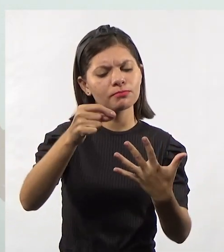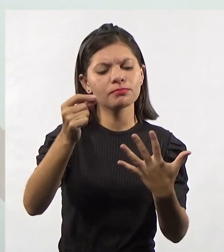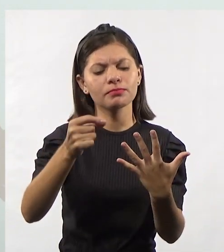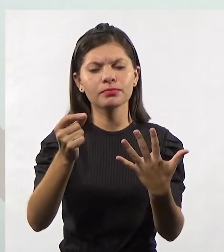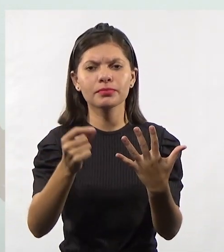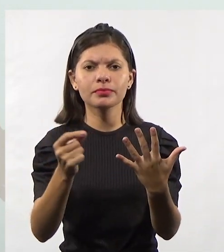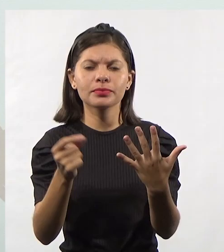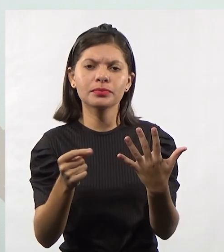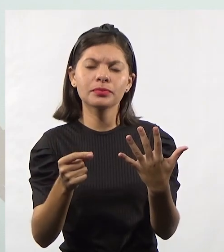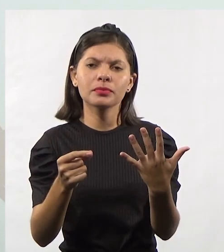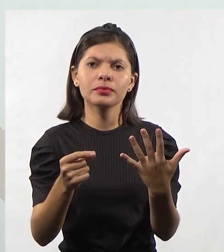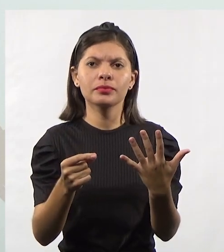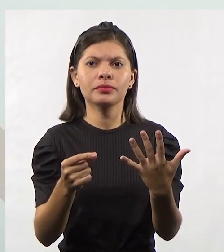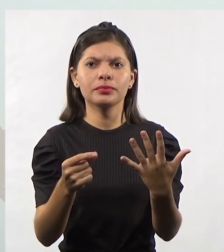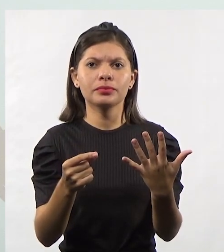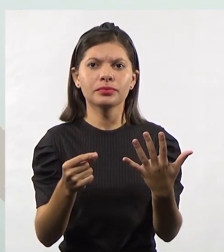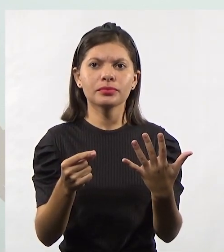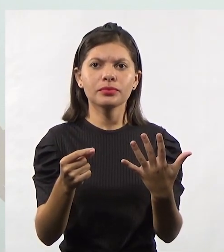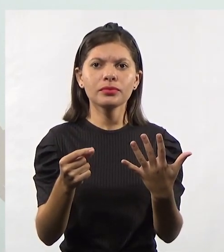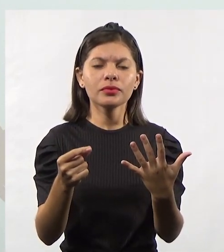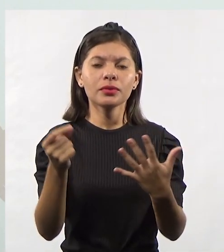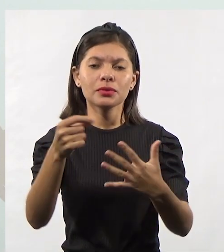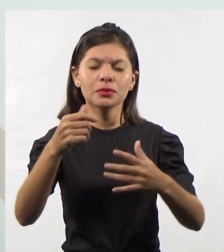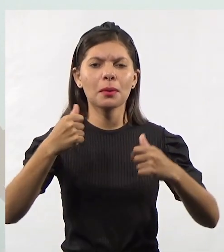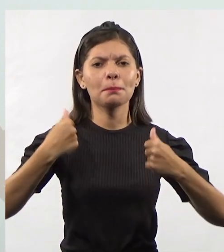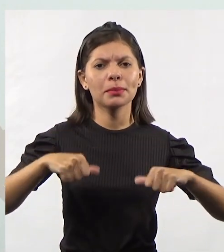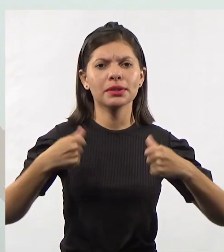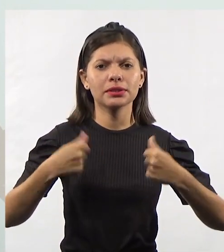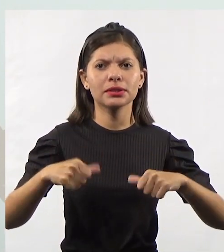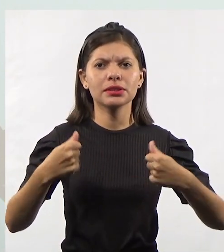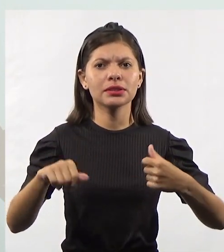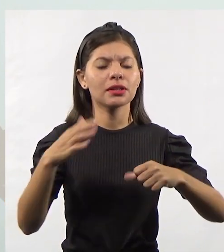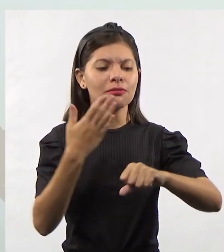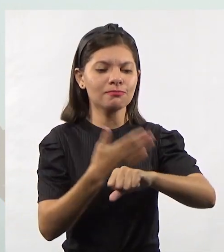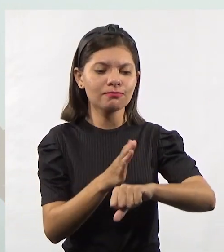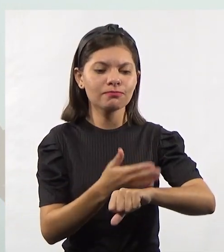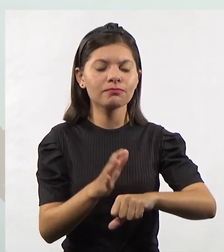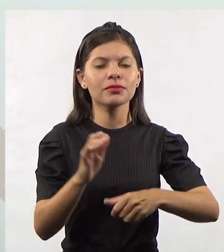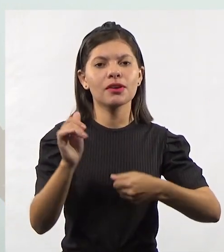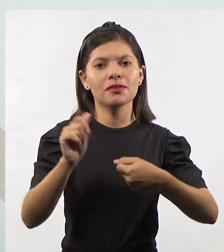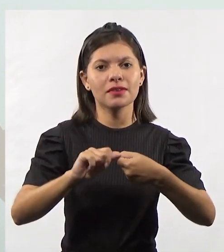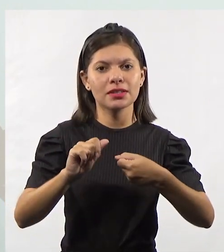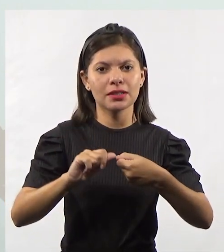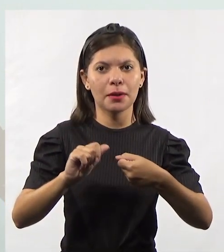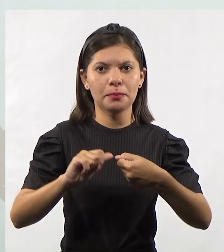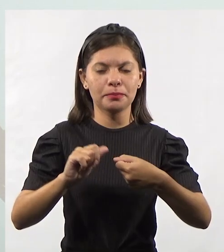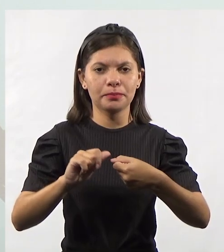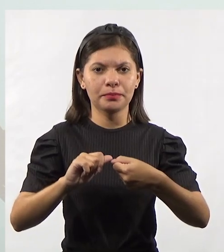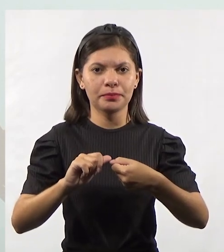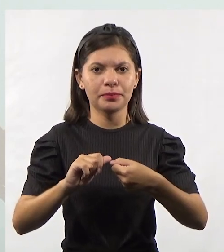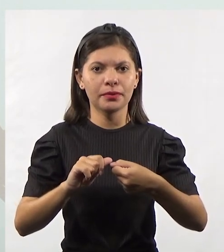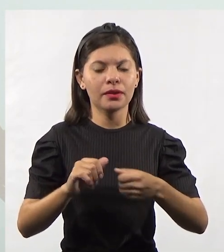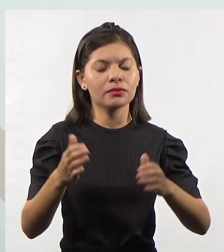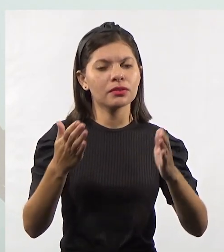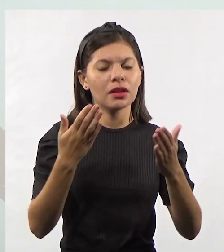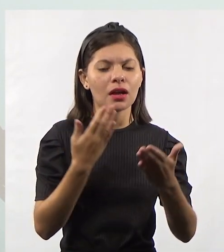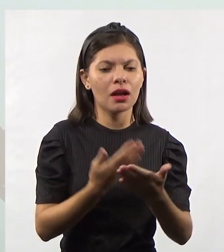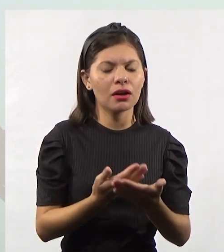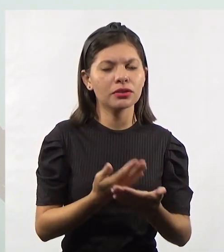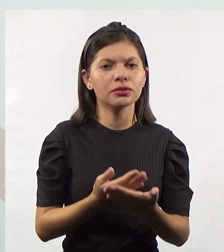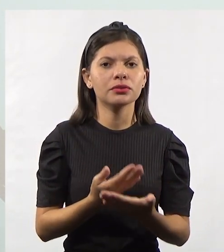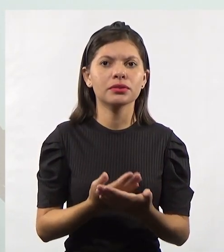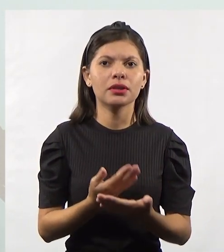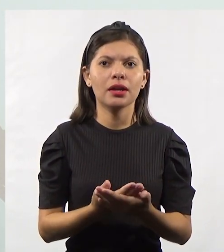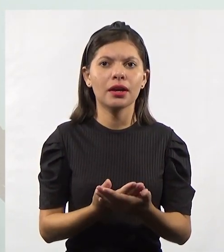as etapas o qual Esse instrumento necessita ser executada Então a gente vai dar uma panorâmica desses